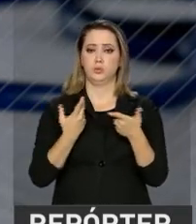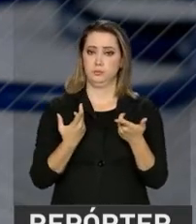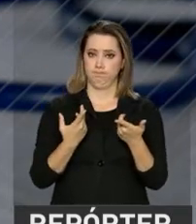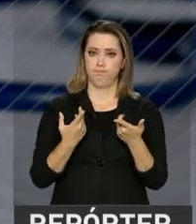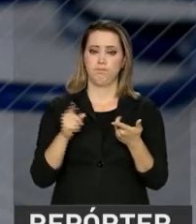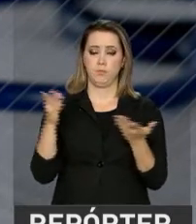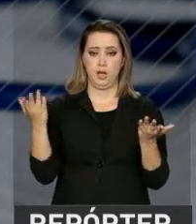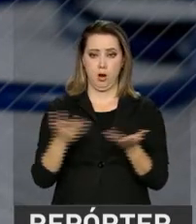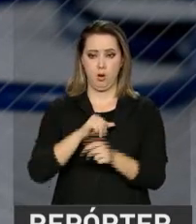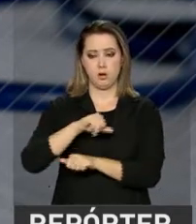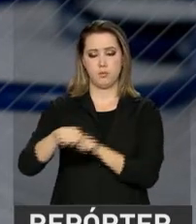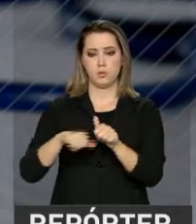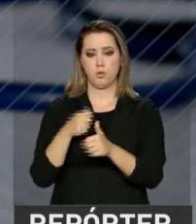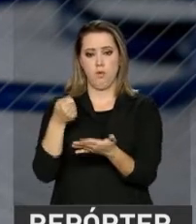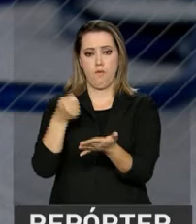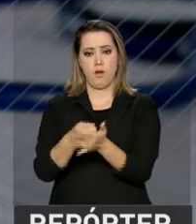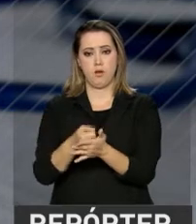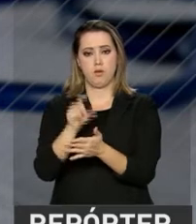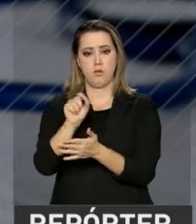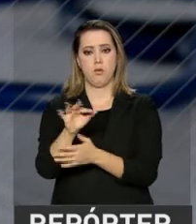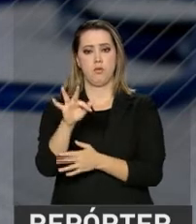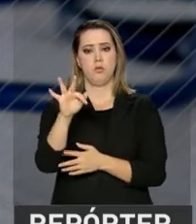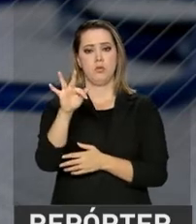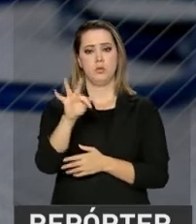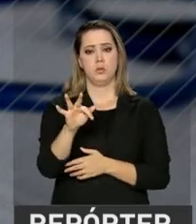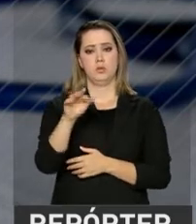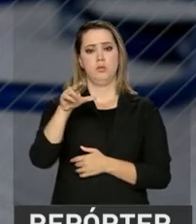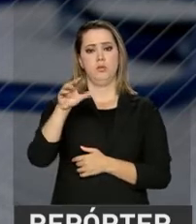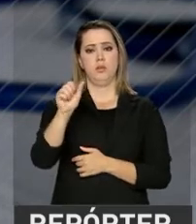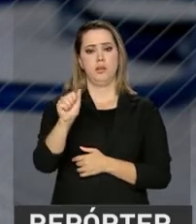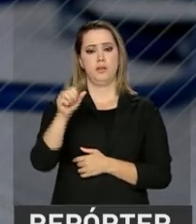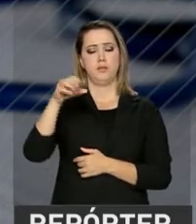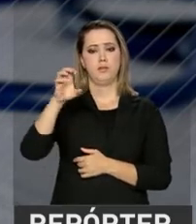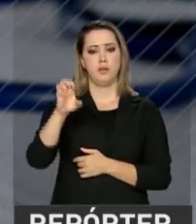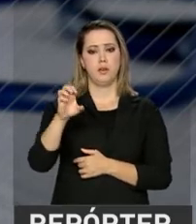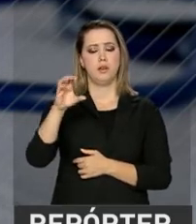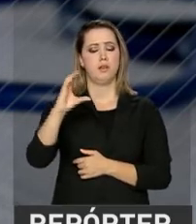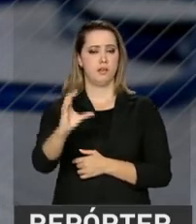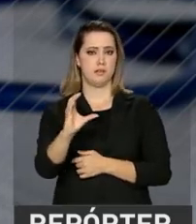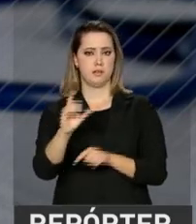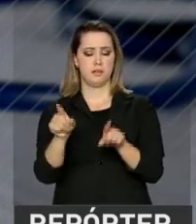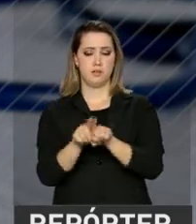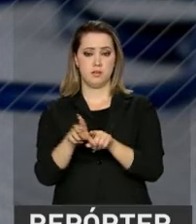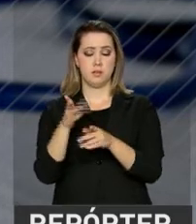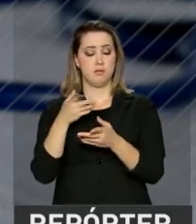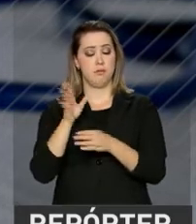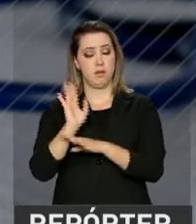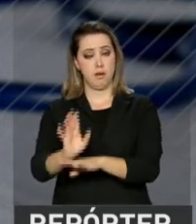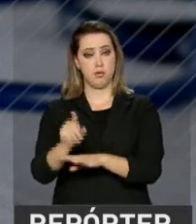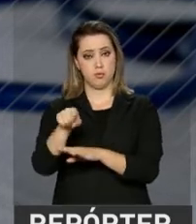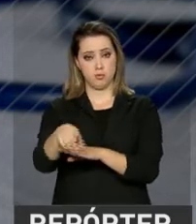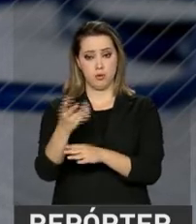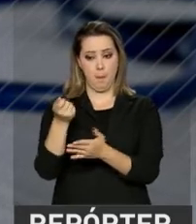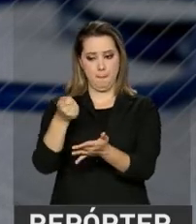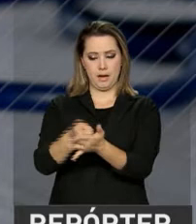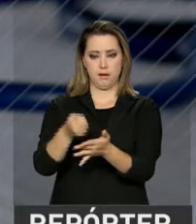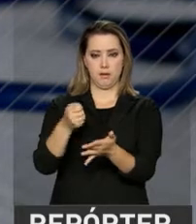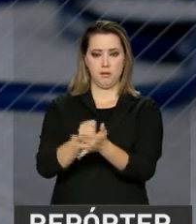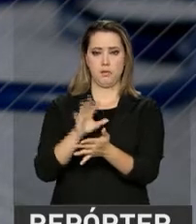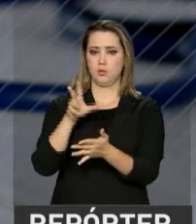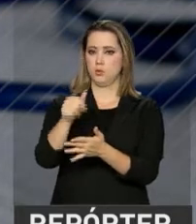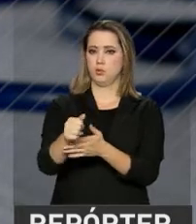a partir de agora o custeio será feito pelo fundo de ações estratégicas e compensação que vai garantir o pagamento extra de